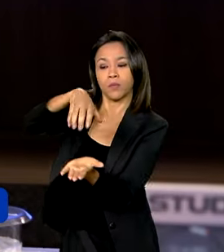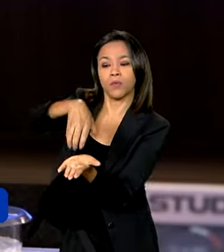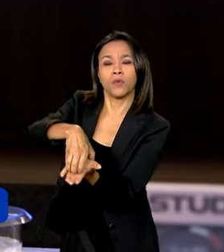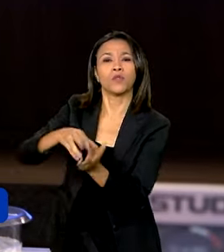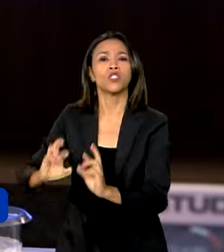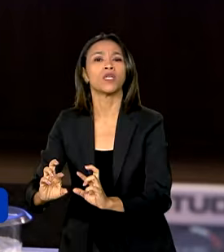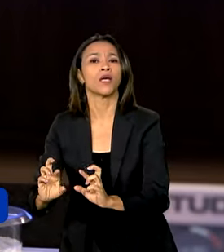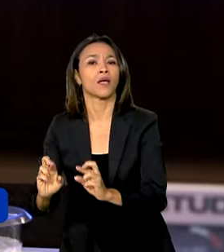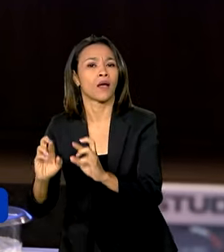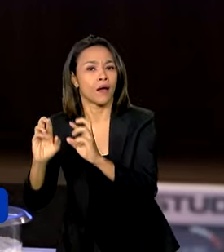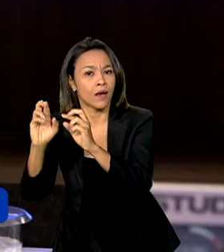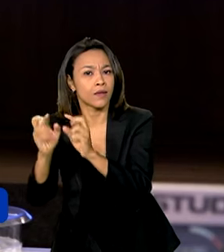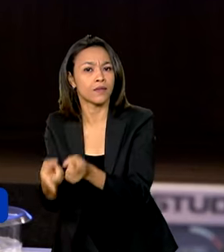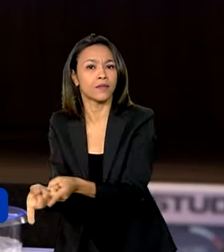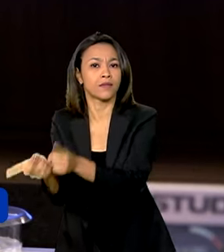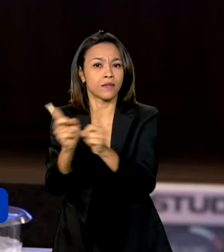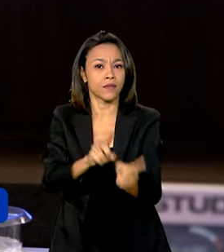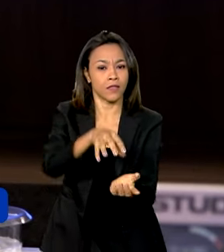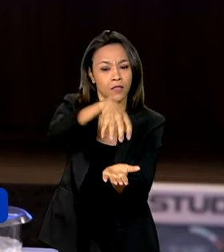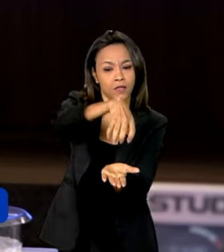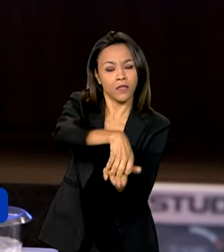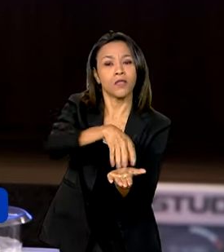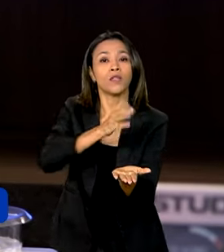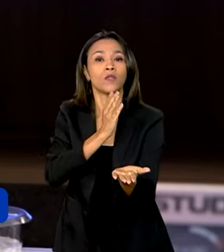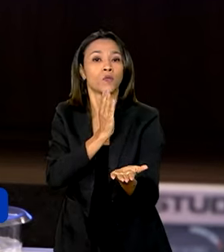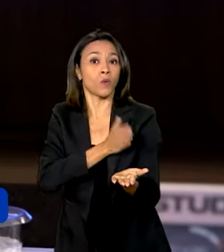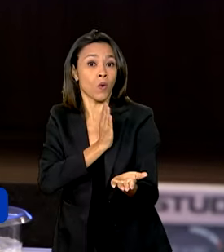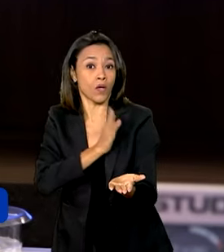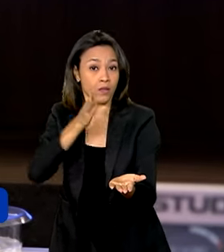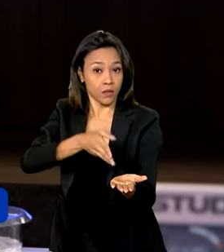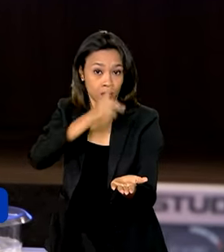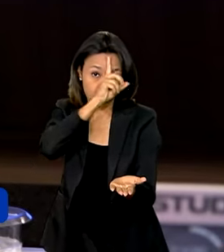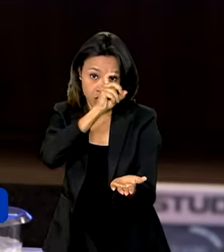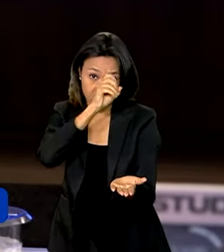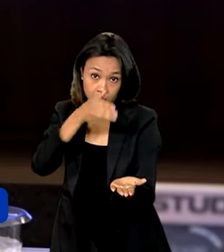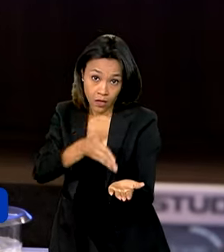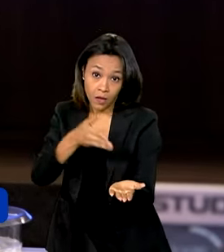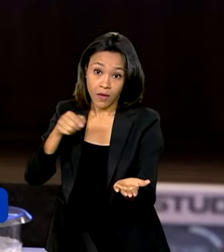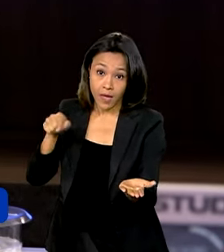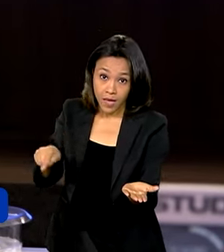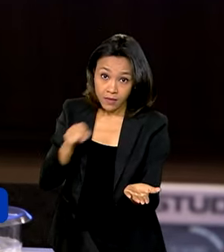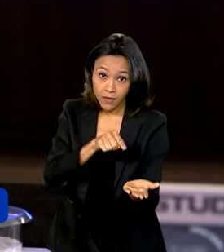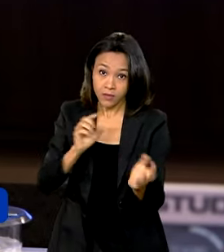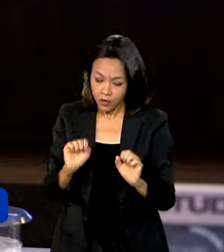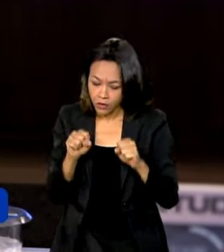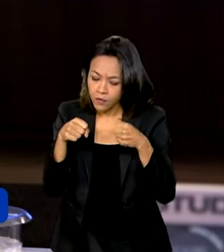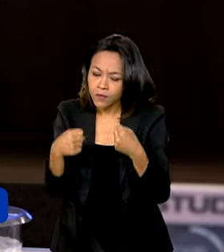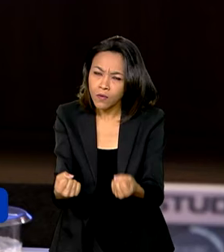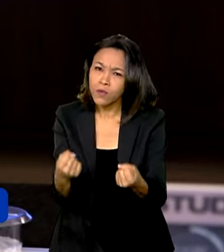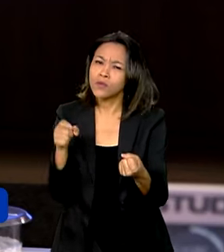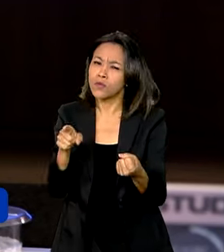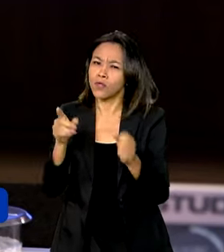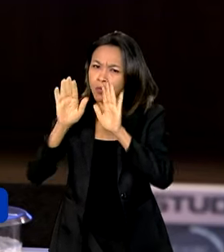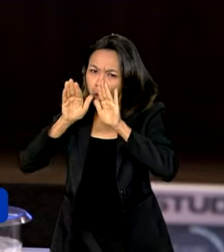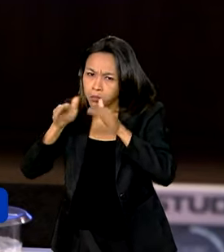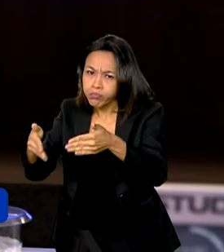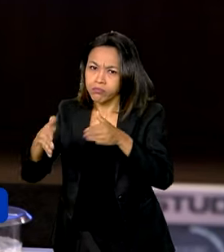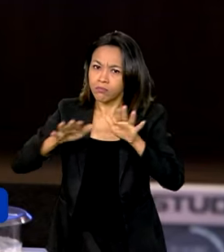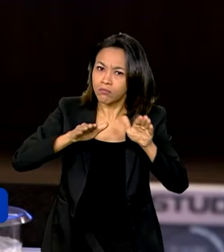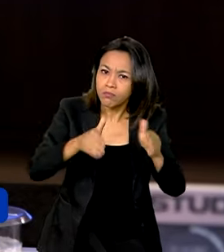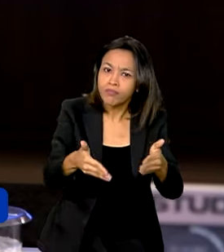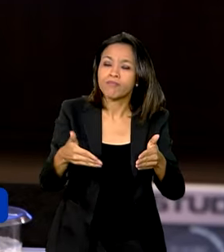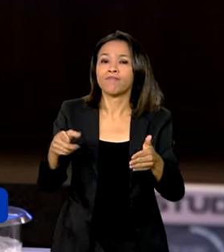Ortopedia e o Instituto Nacional de Cardiologia Então esse esforço tá sendo feito de forma concentrada